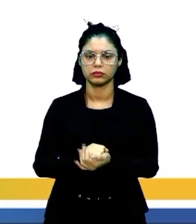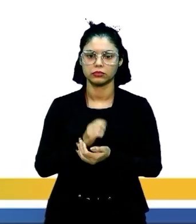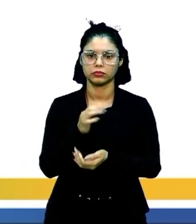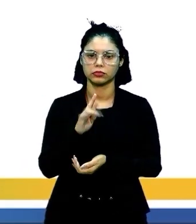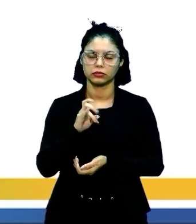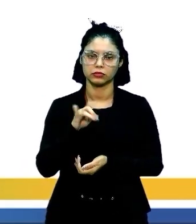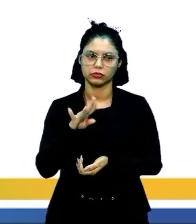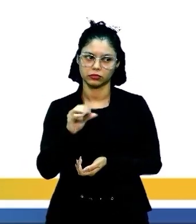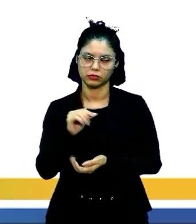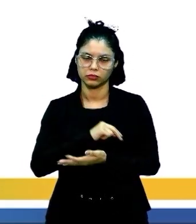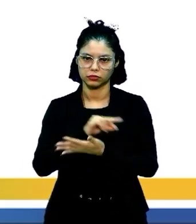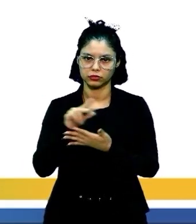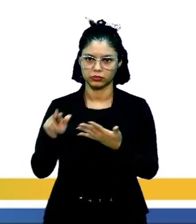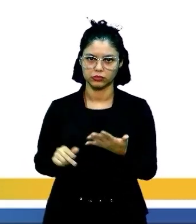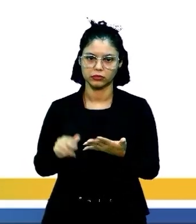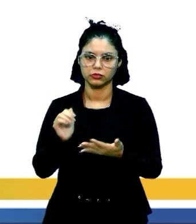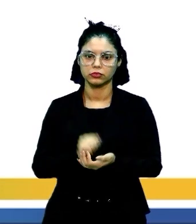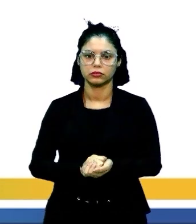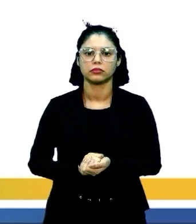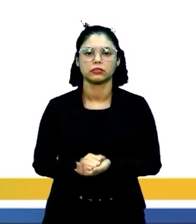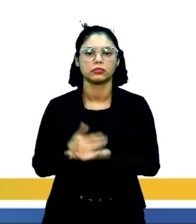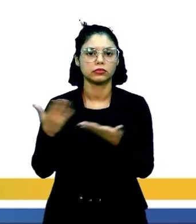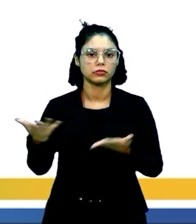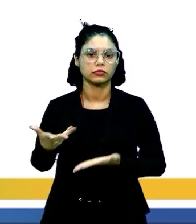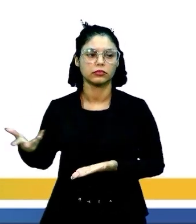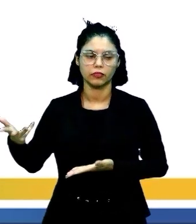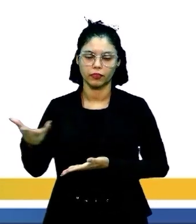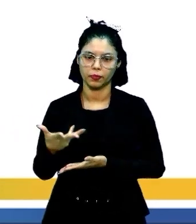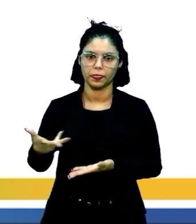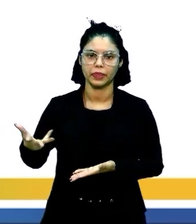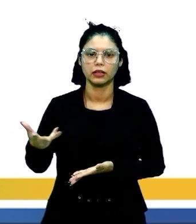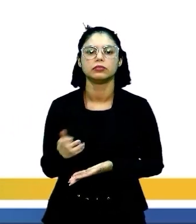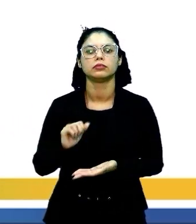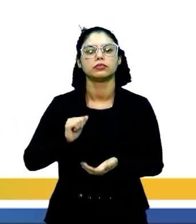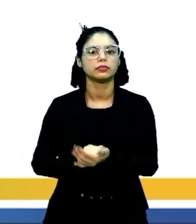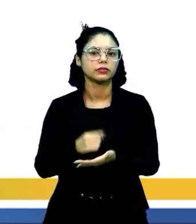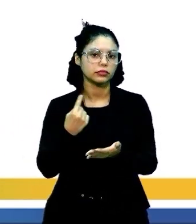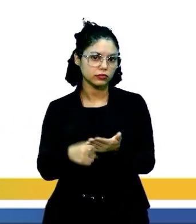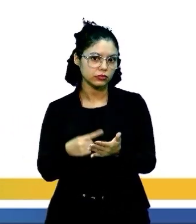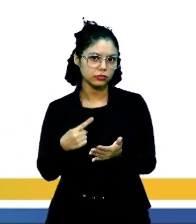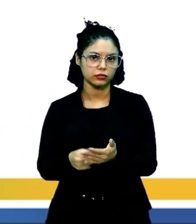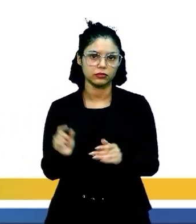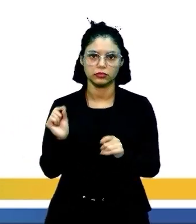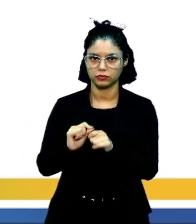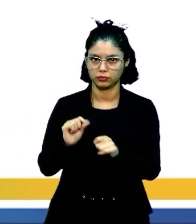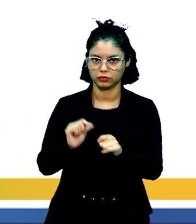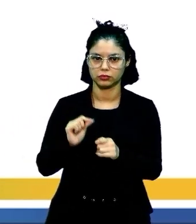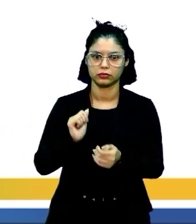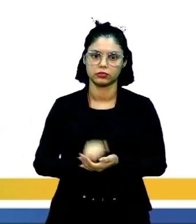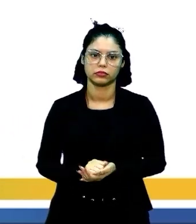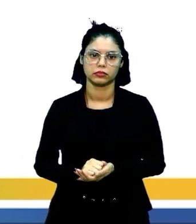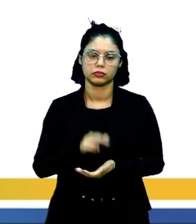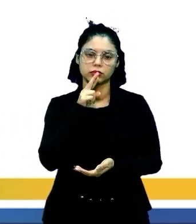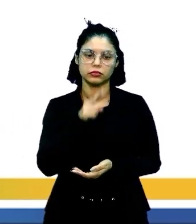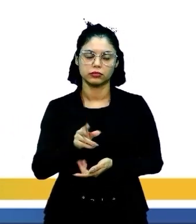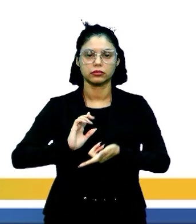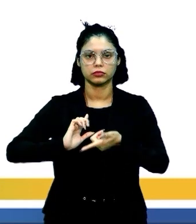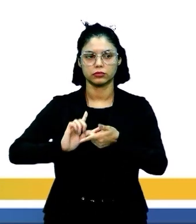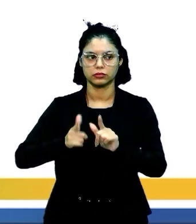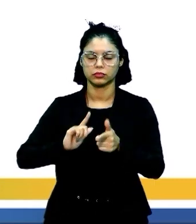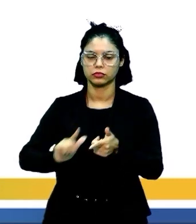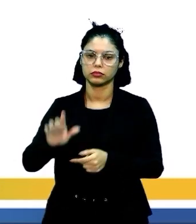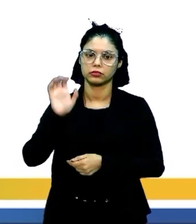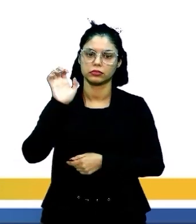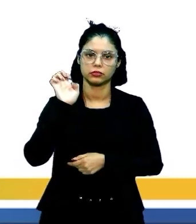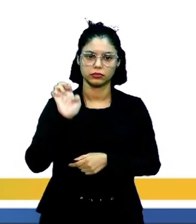construção de estereótipos. Com base nas considerações feitas, a resposta